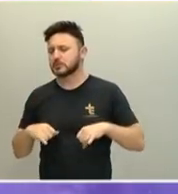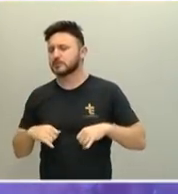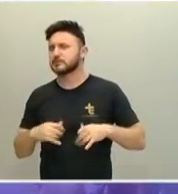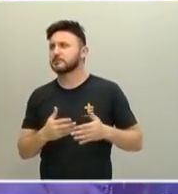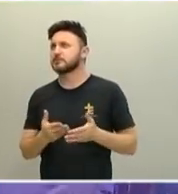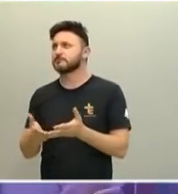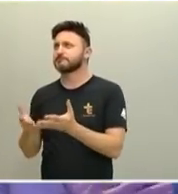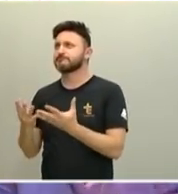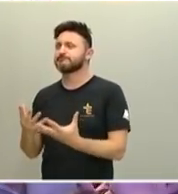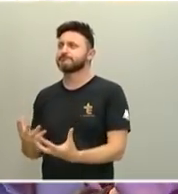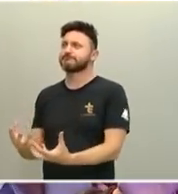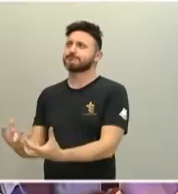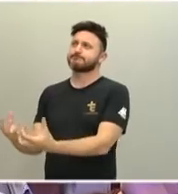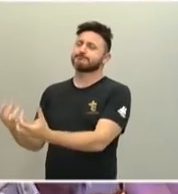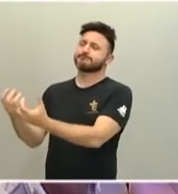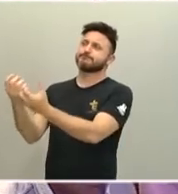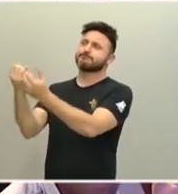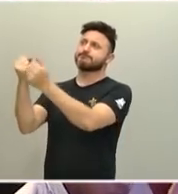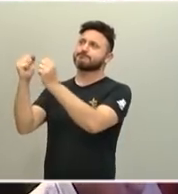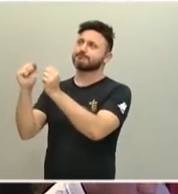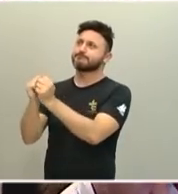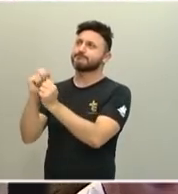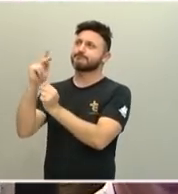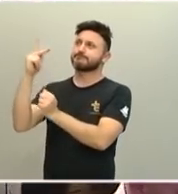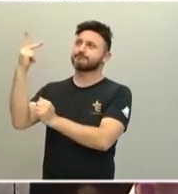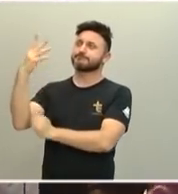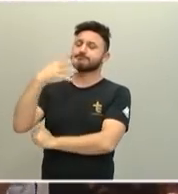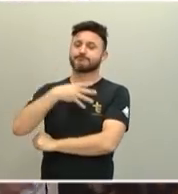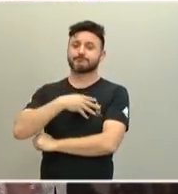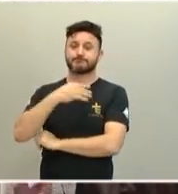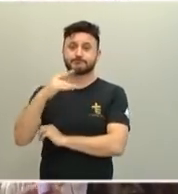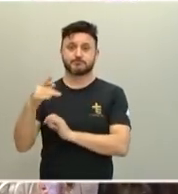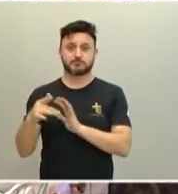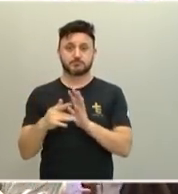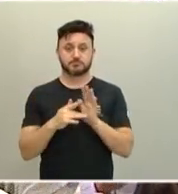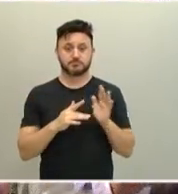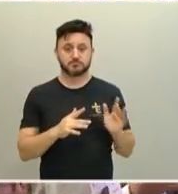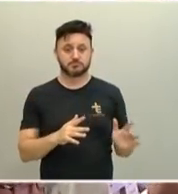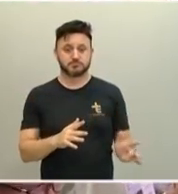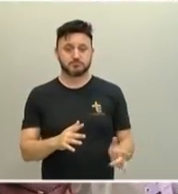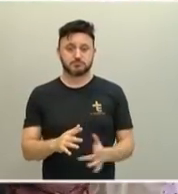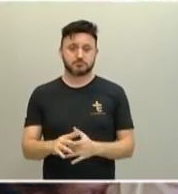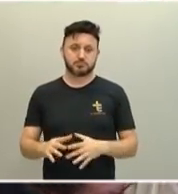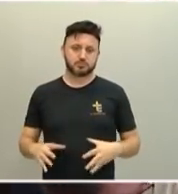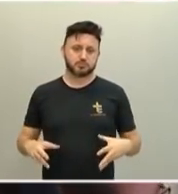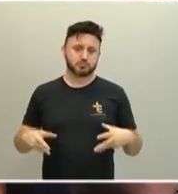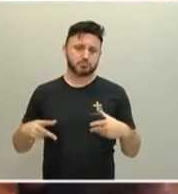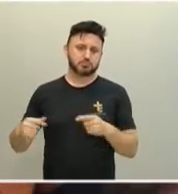Lágrimas e entregue ao Senhor, e